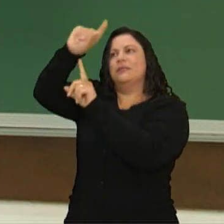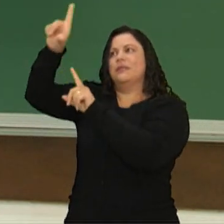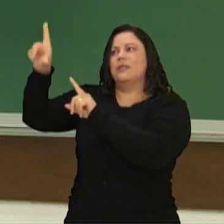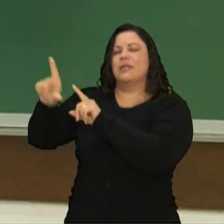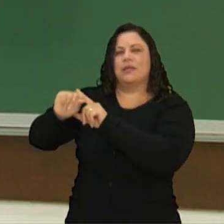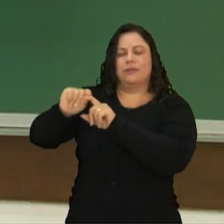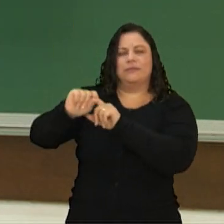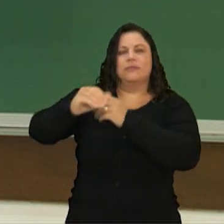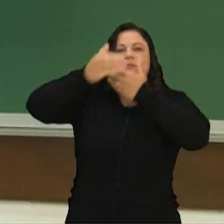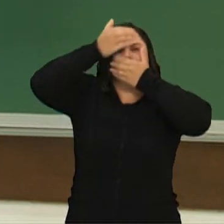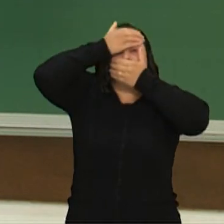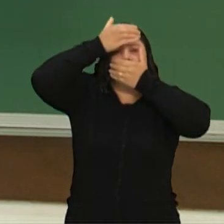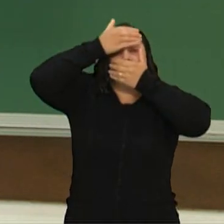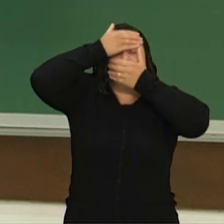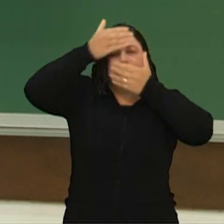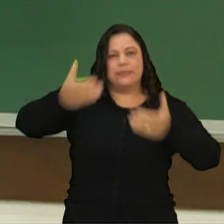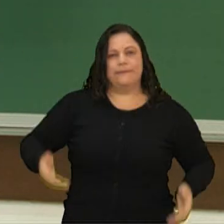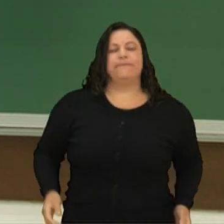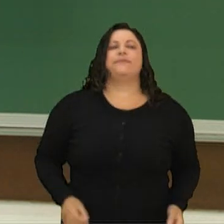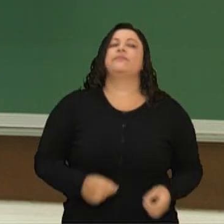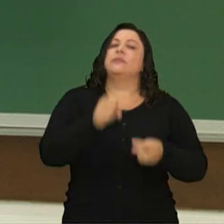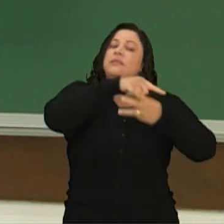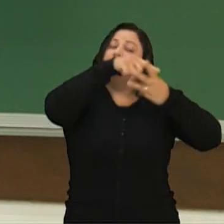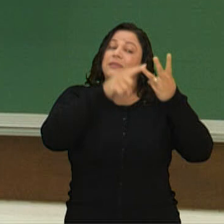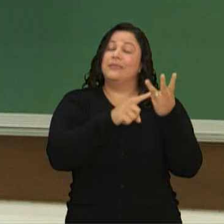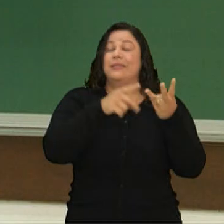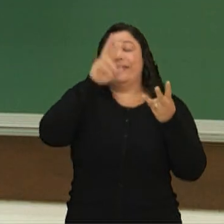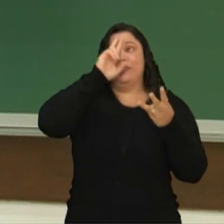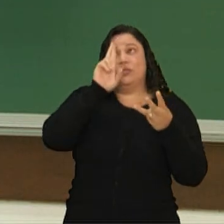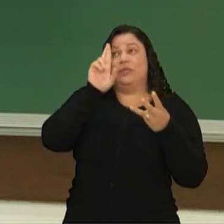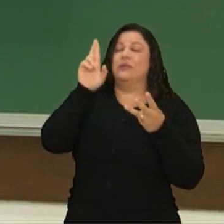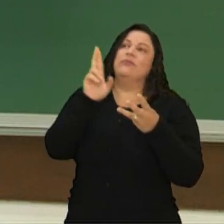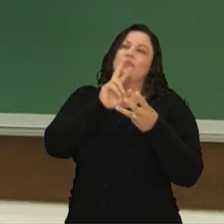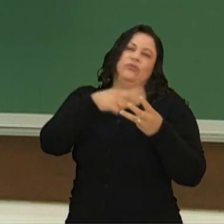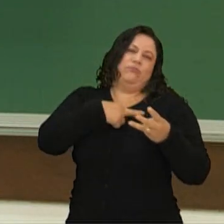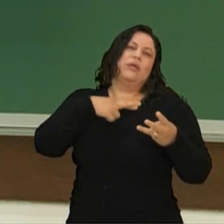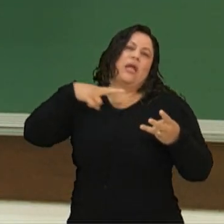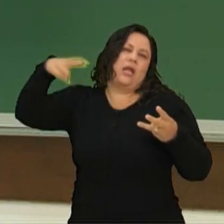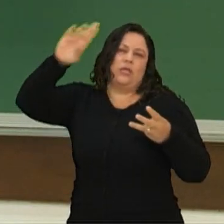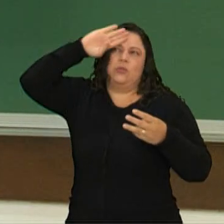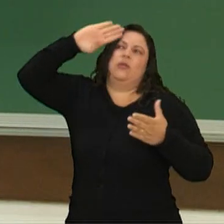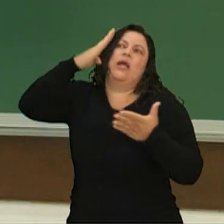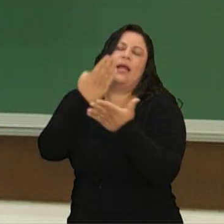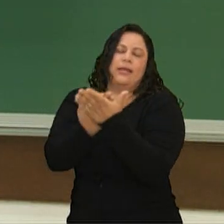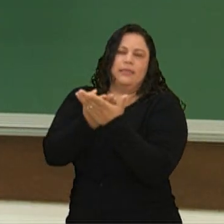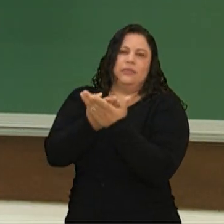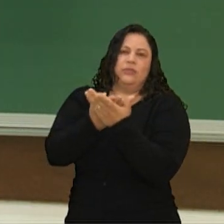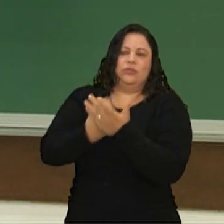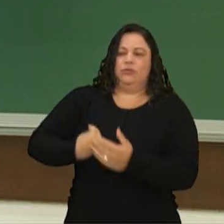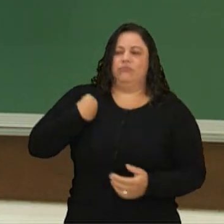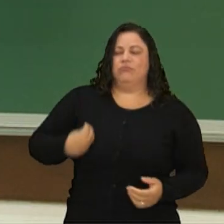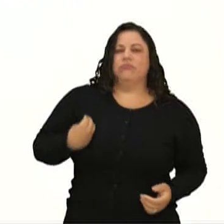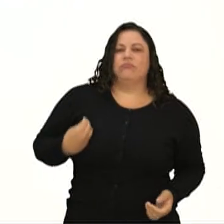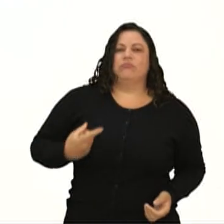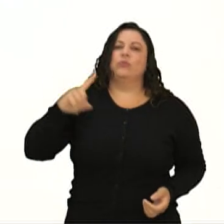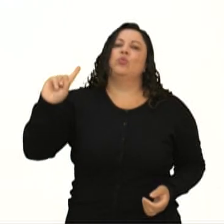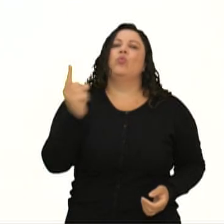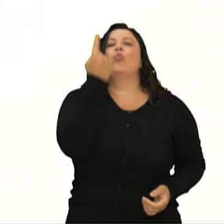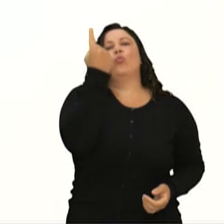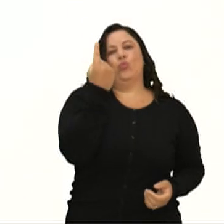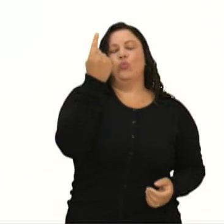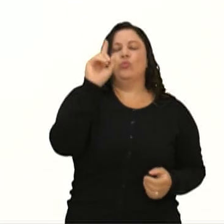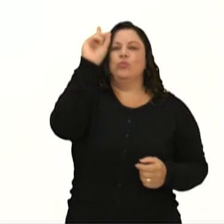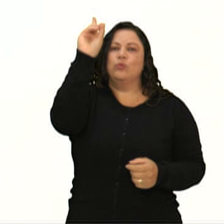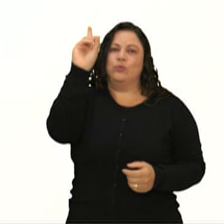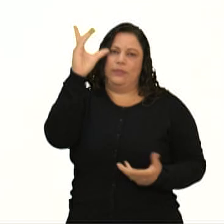islamismo. Então, essas três grandes religiões acreditam na existência de um único Deus. O objetivo desta aula é